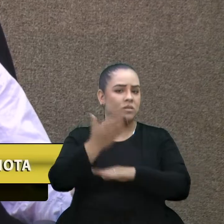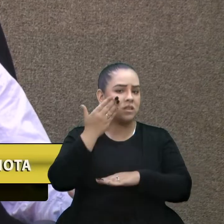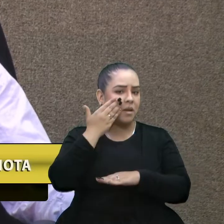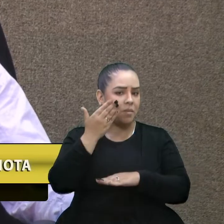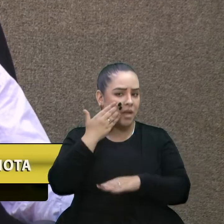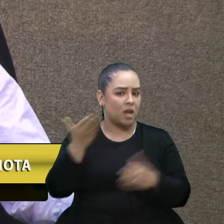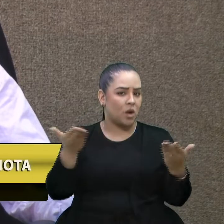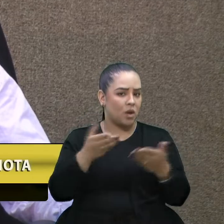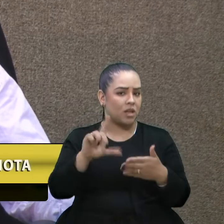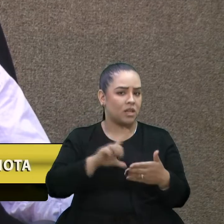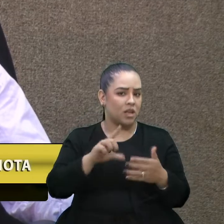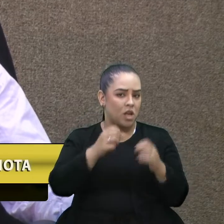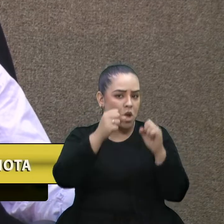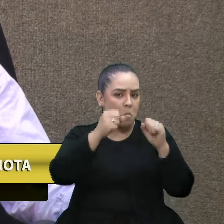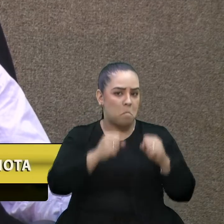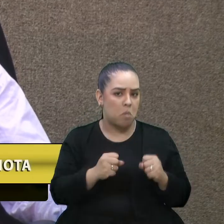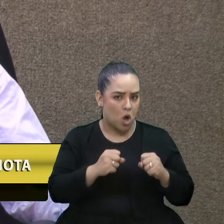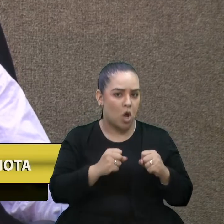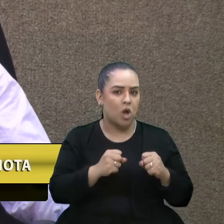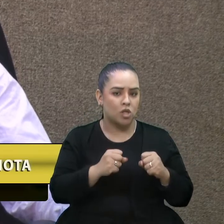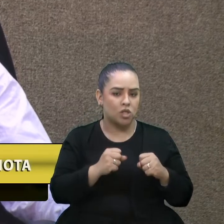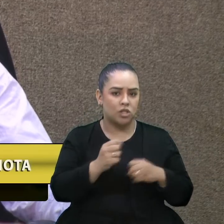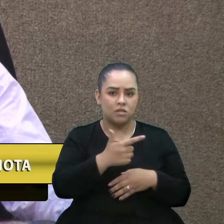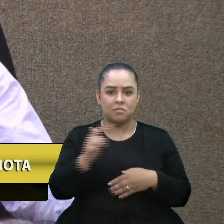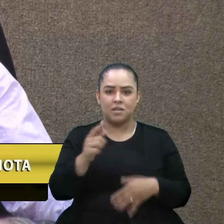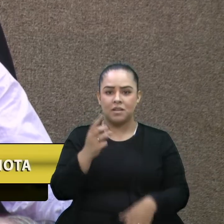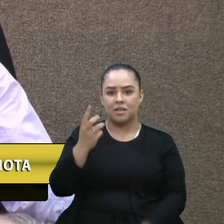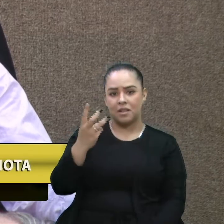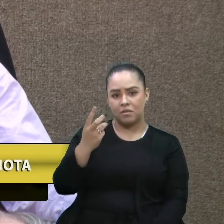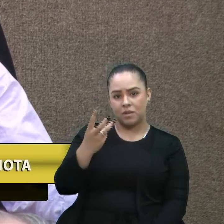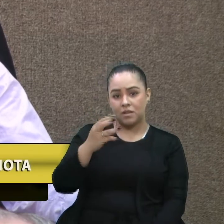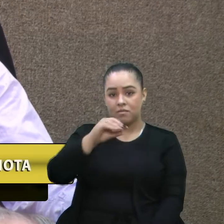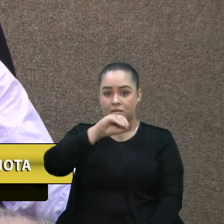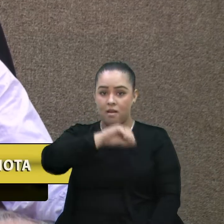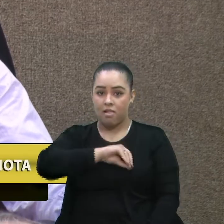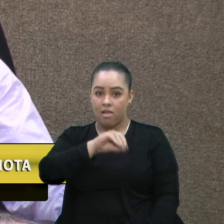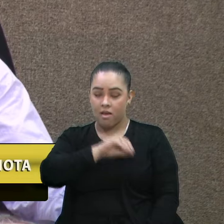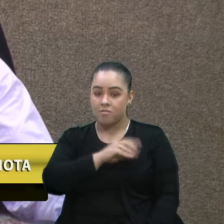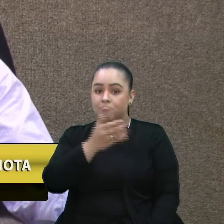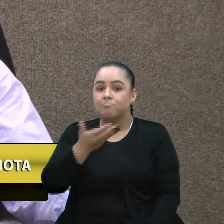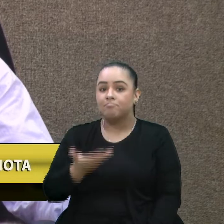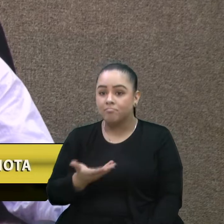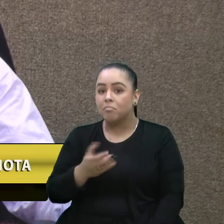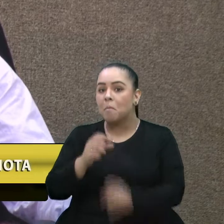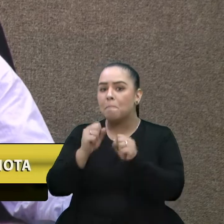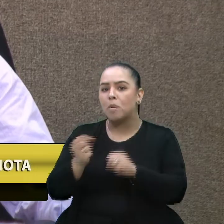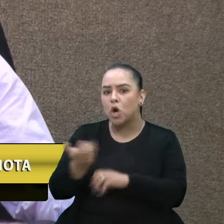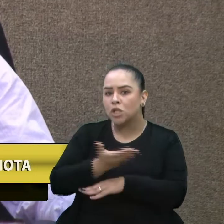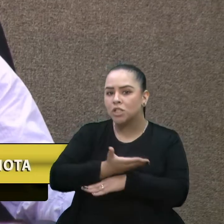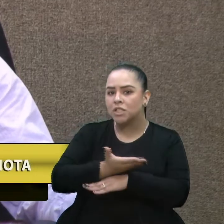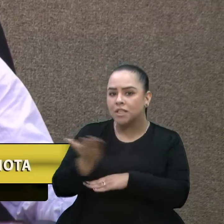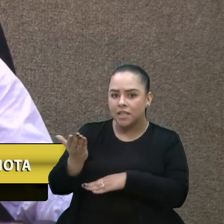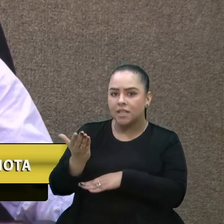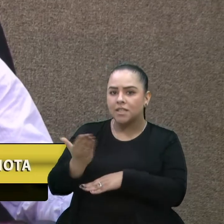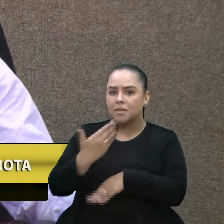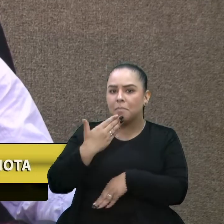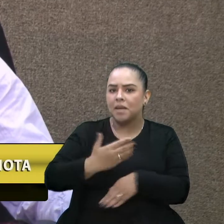que existe a possibilidade de não receber o 13º, talvez eles espremam o